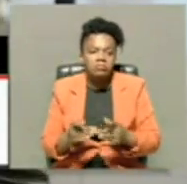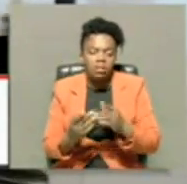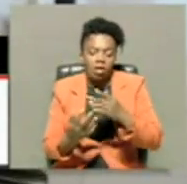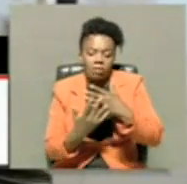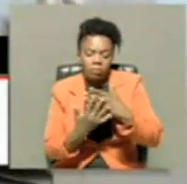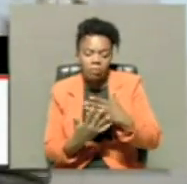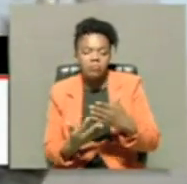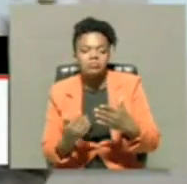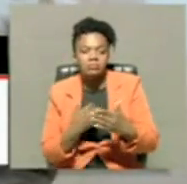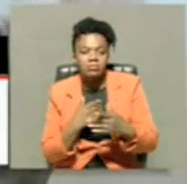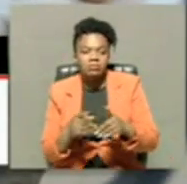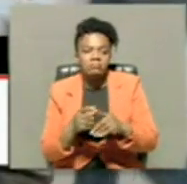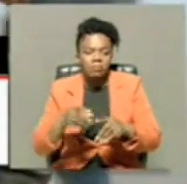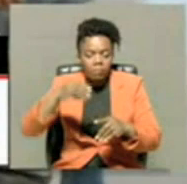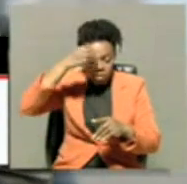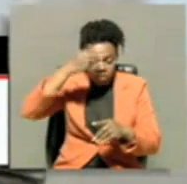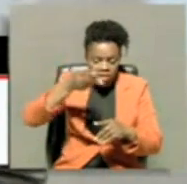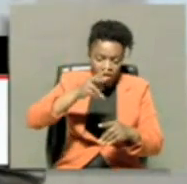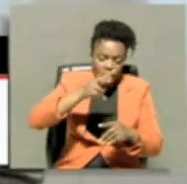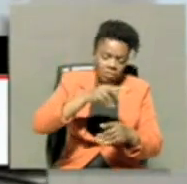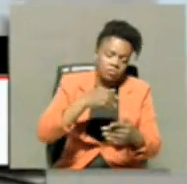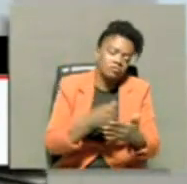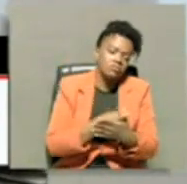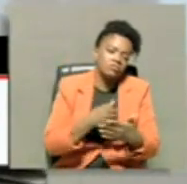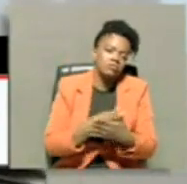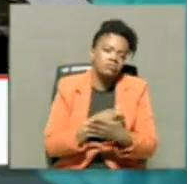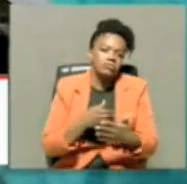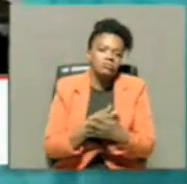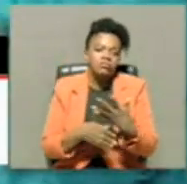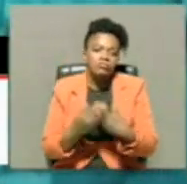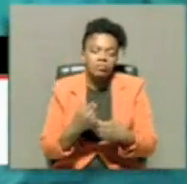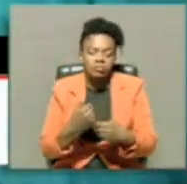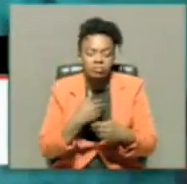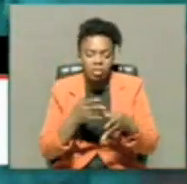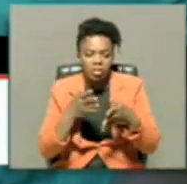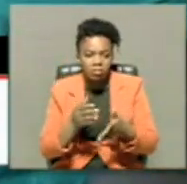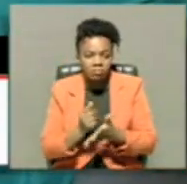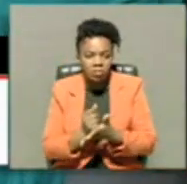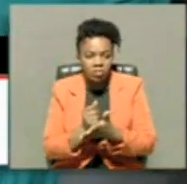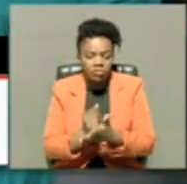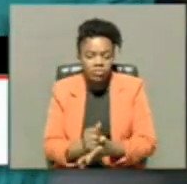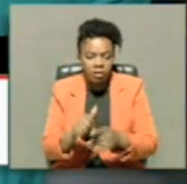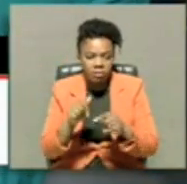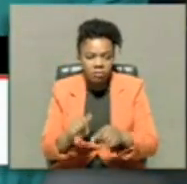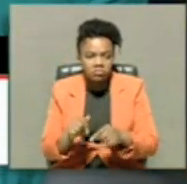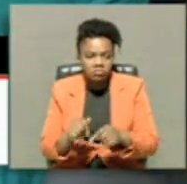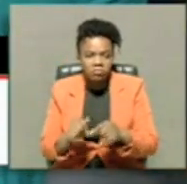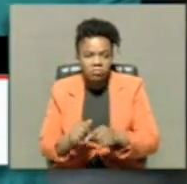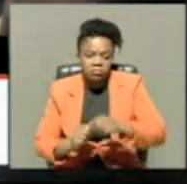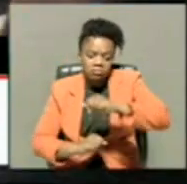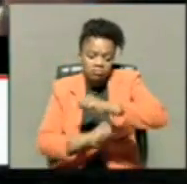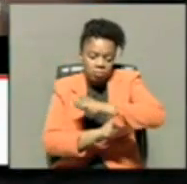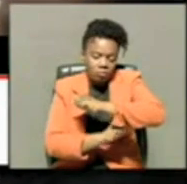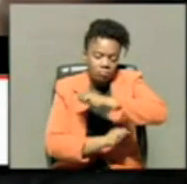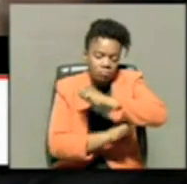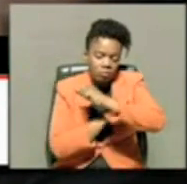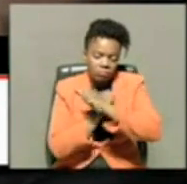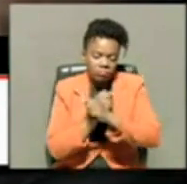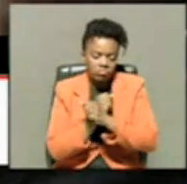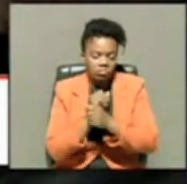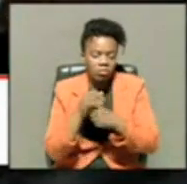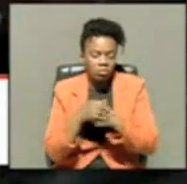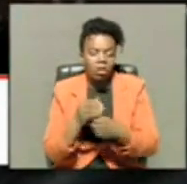monitores multiparâmetros, estamos a falar de biombos e outros equipamentos médicos que darão melhor assistência